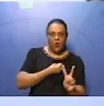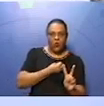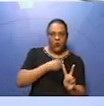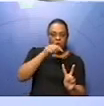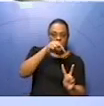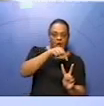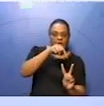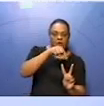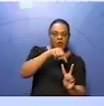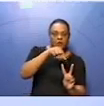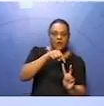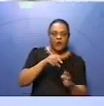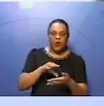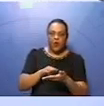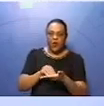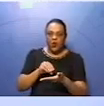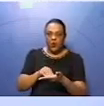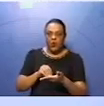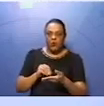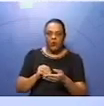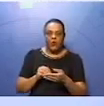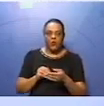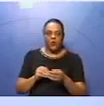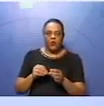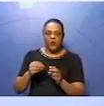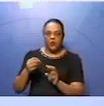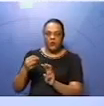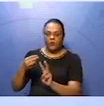eu copiei o índice,